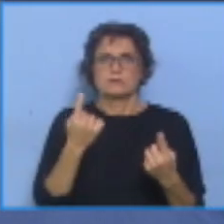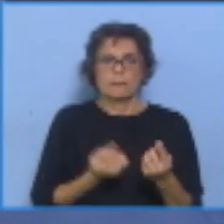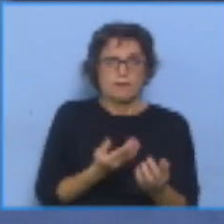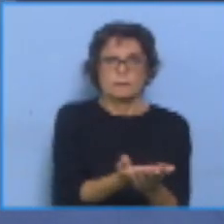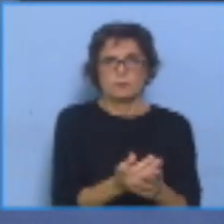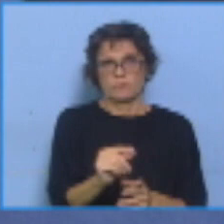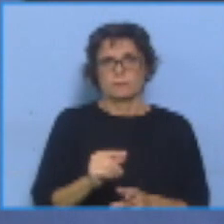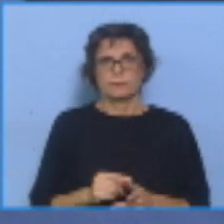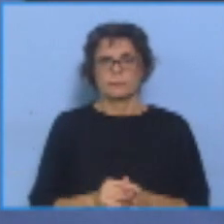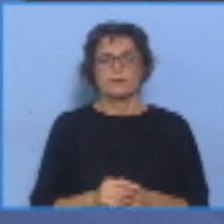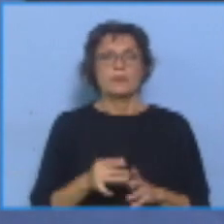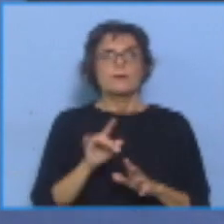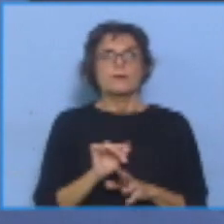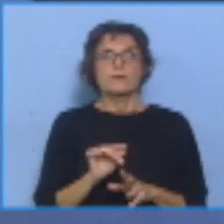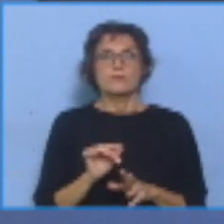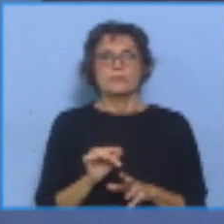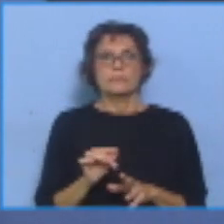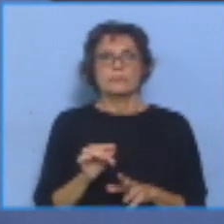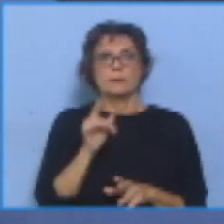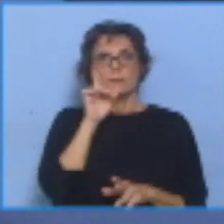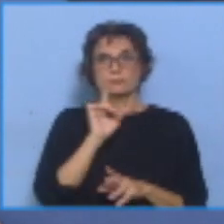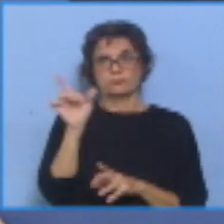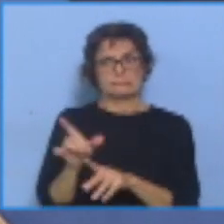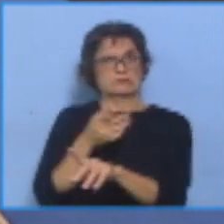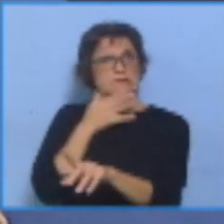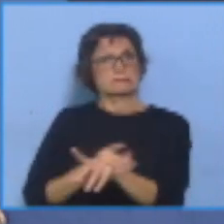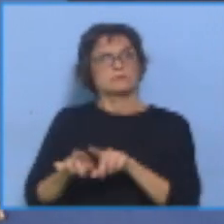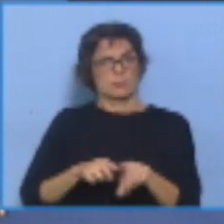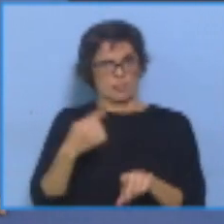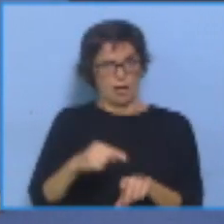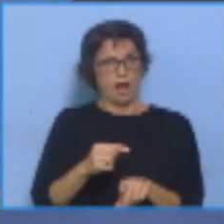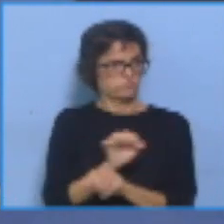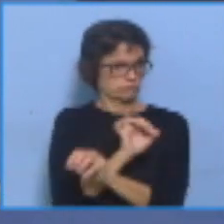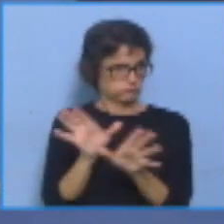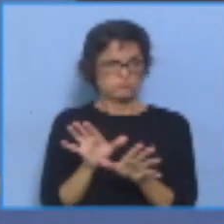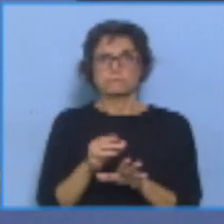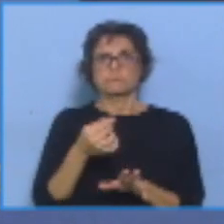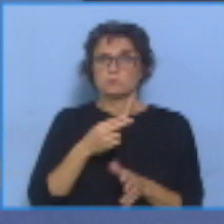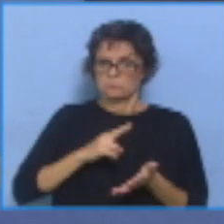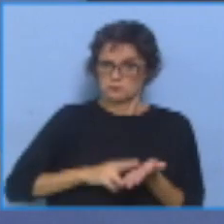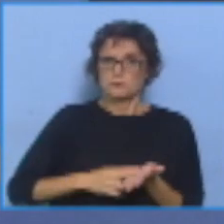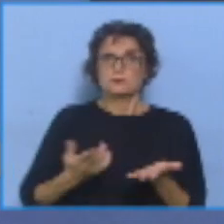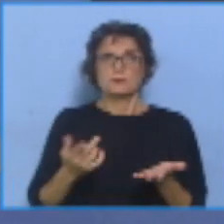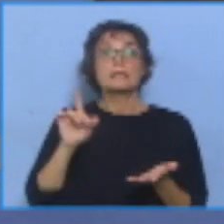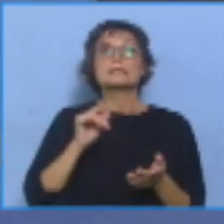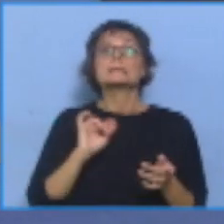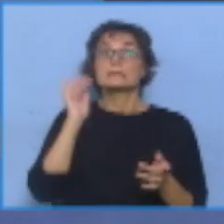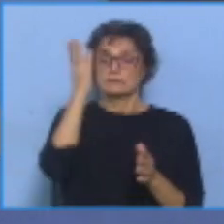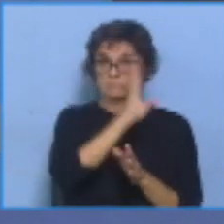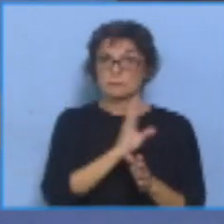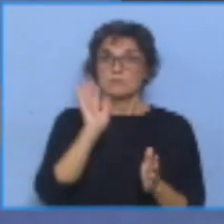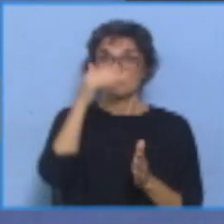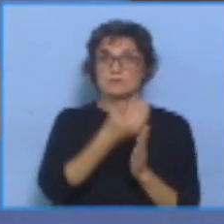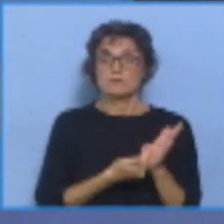propor. Mas ela depois também disse, ela tem uma experiência política direta e clara, que é a sua presença, foi deputada na Assembleia